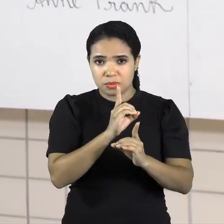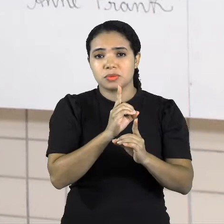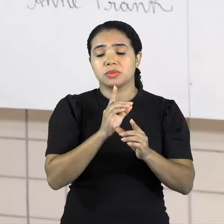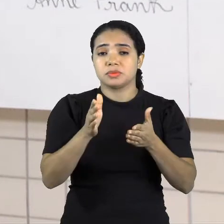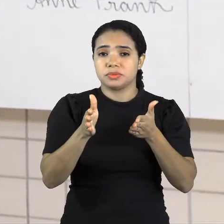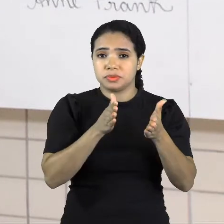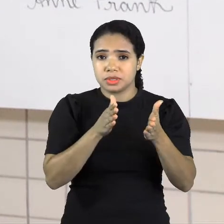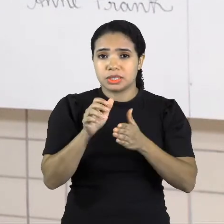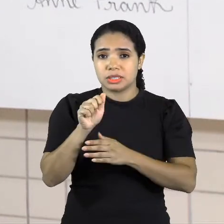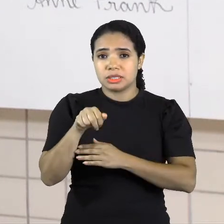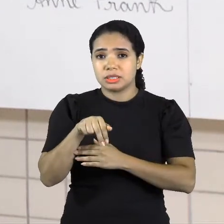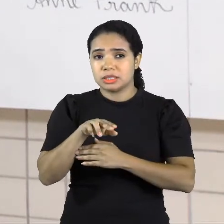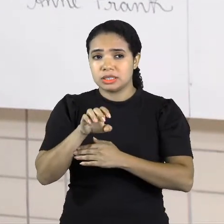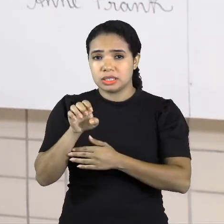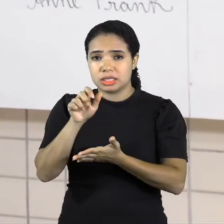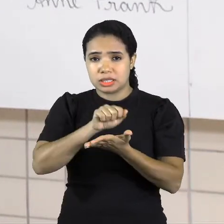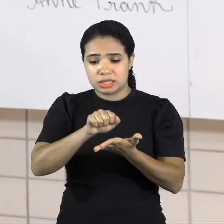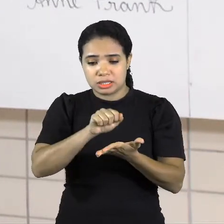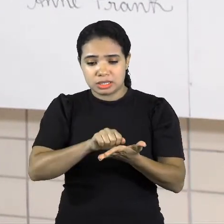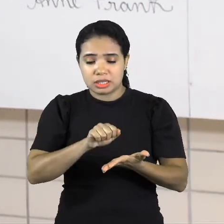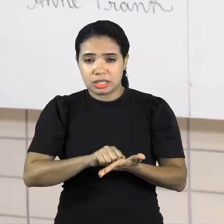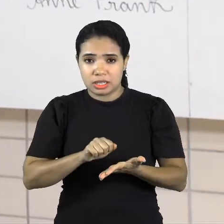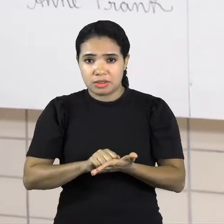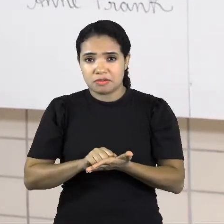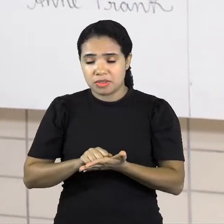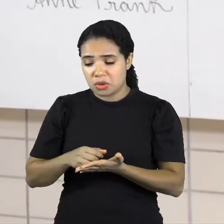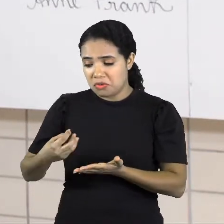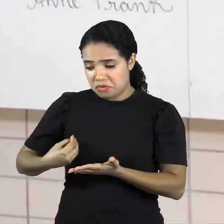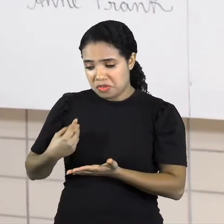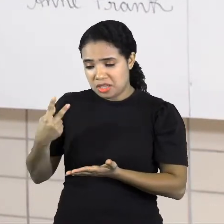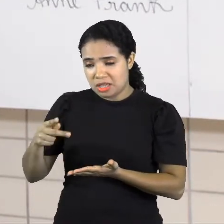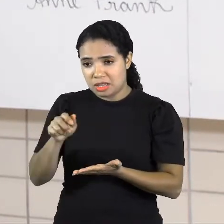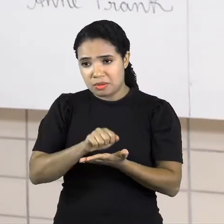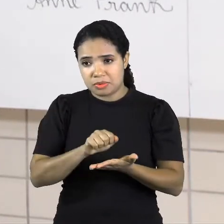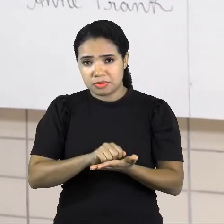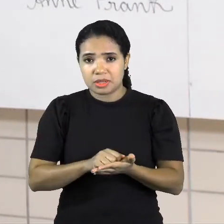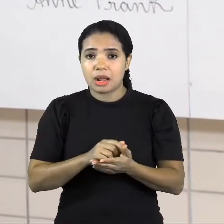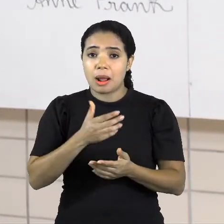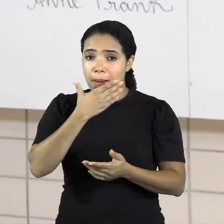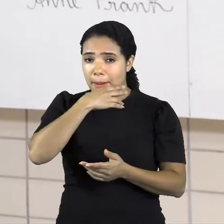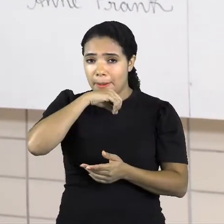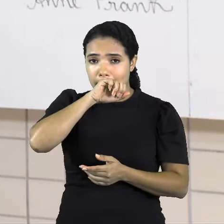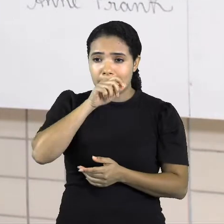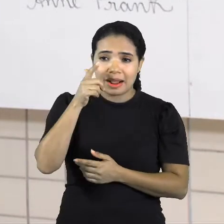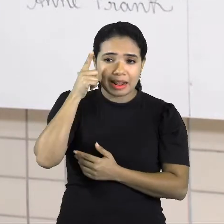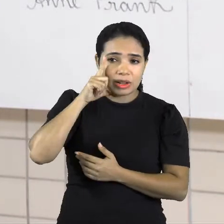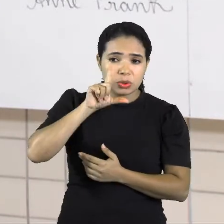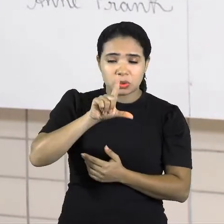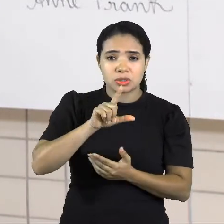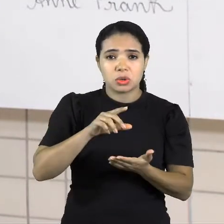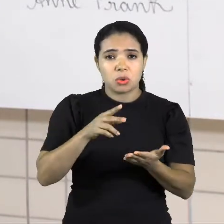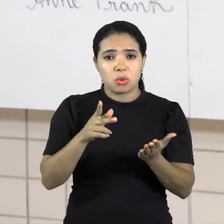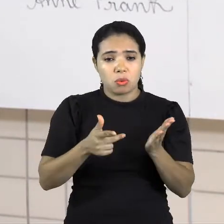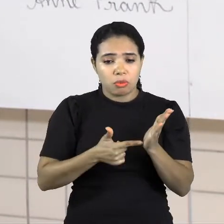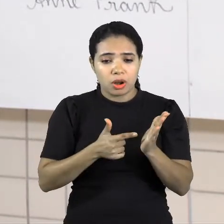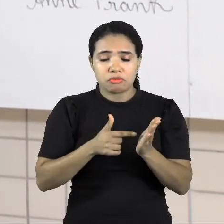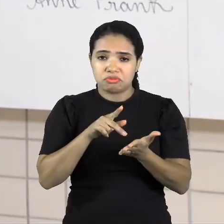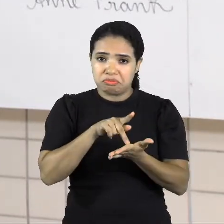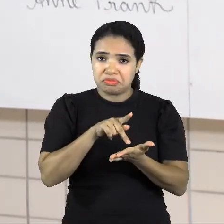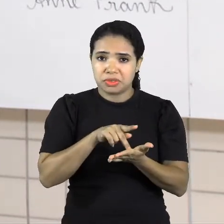que a Anne Frank escreveu o seu diário. Depois o pai conseguiu, né, o original e aí